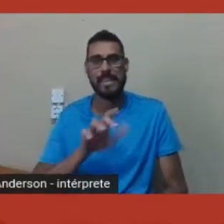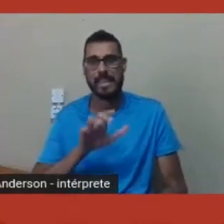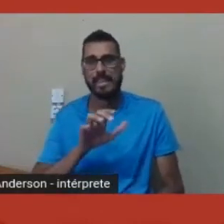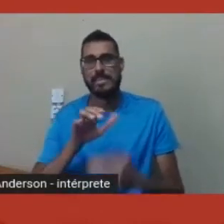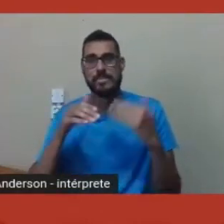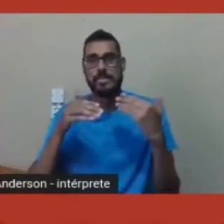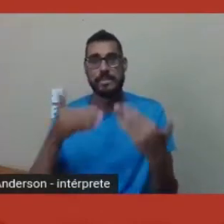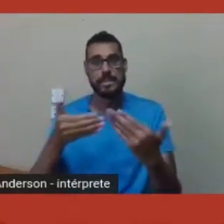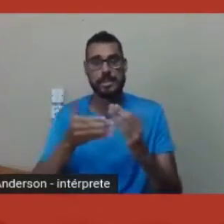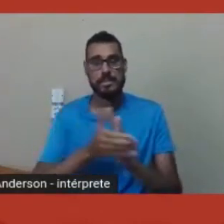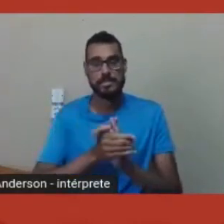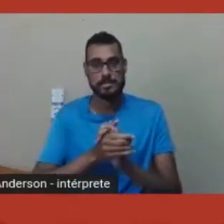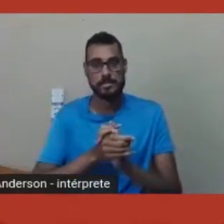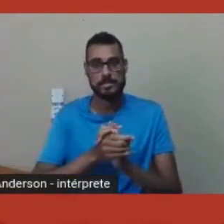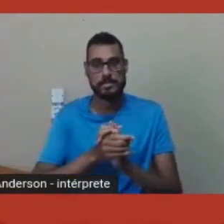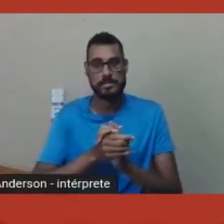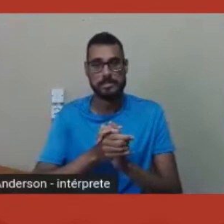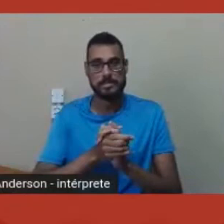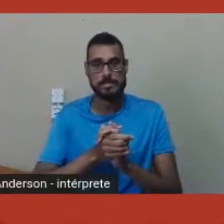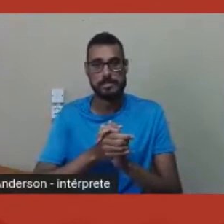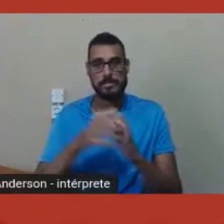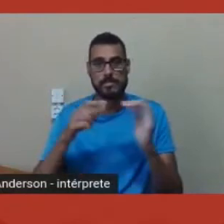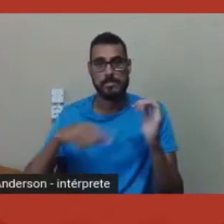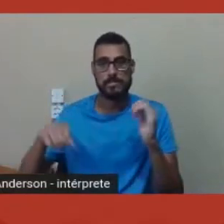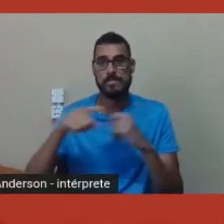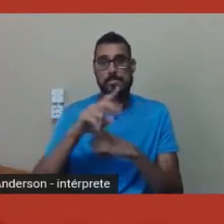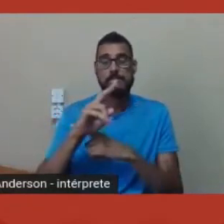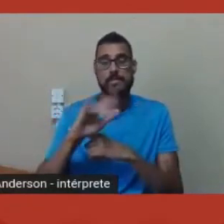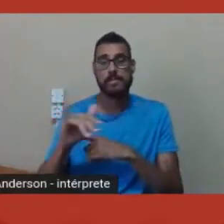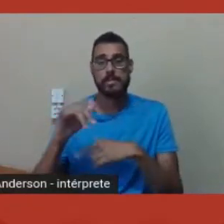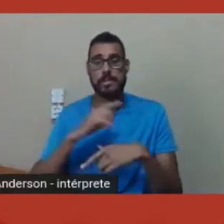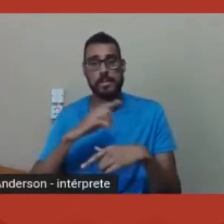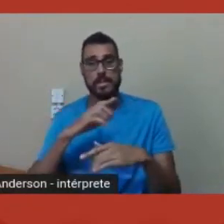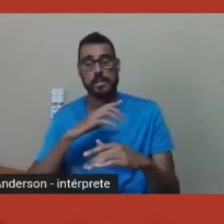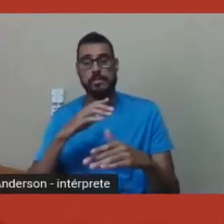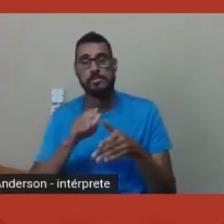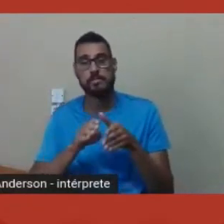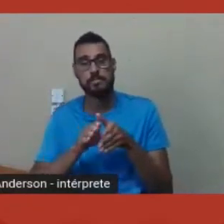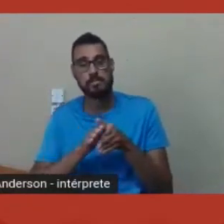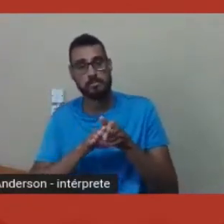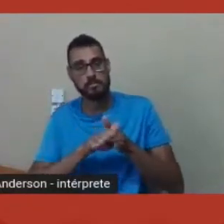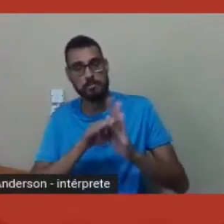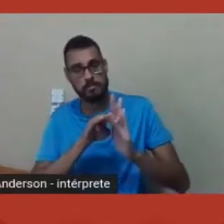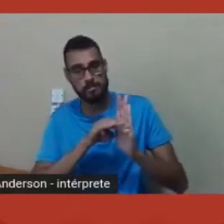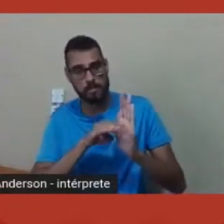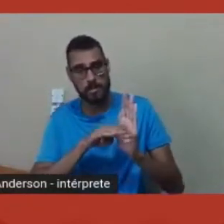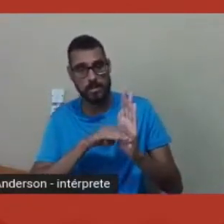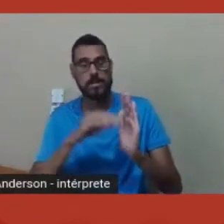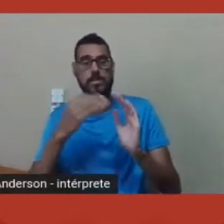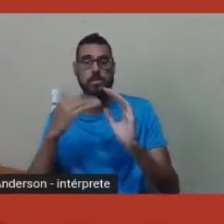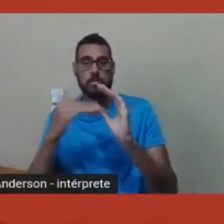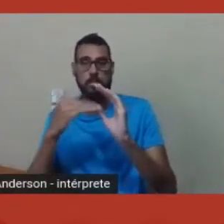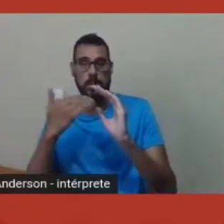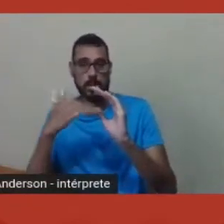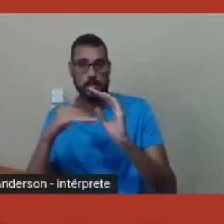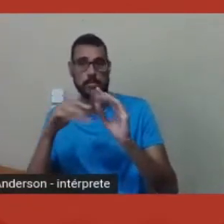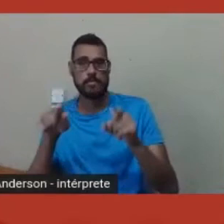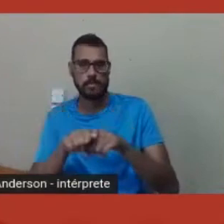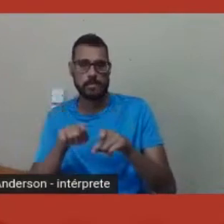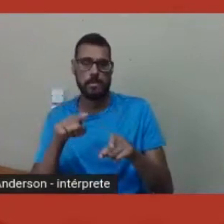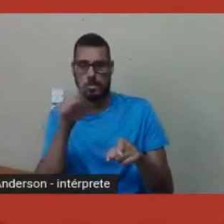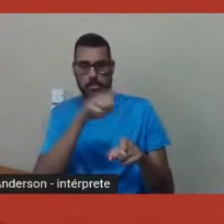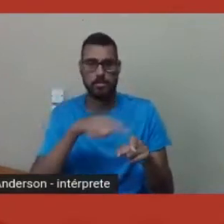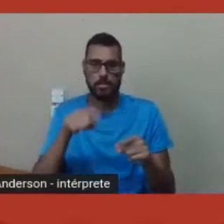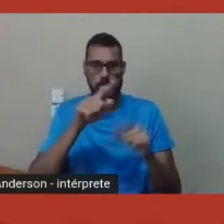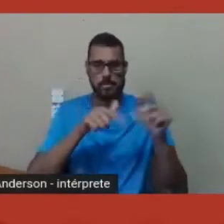Então, vocês vão receber instruções por e-mail, né? Inclusive com o material que vocês construíram